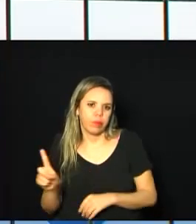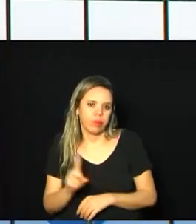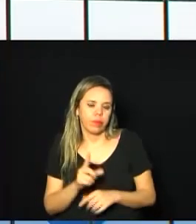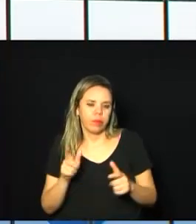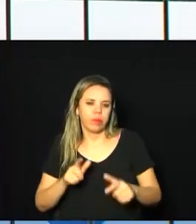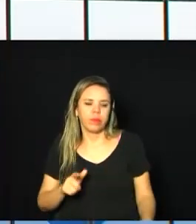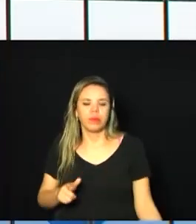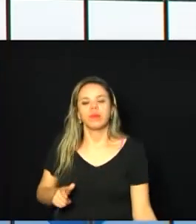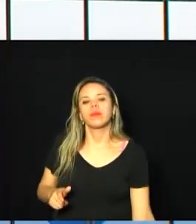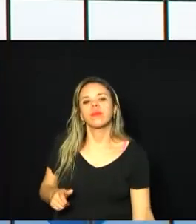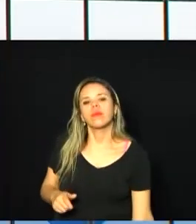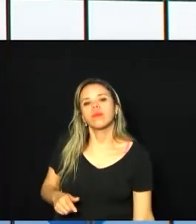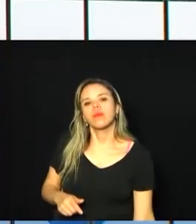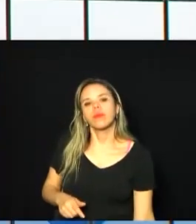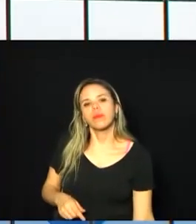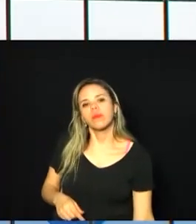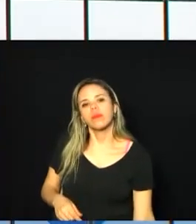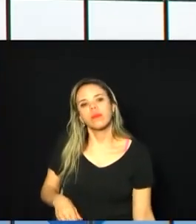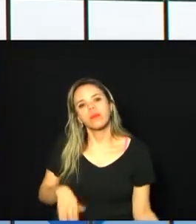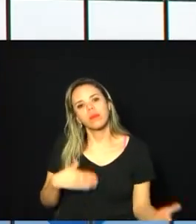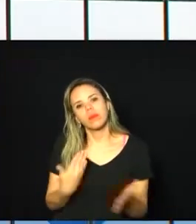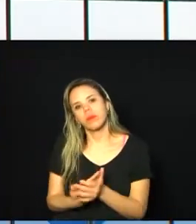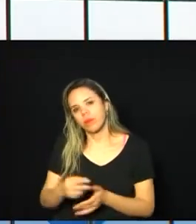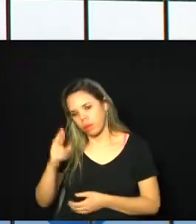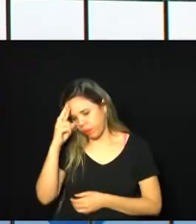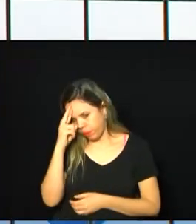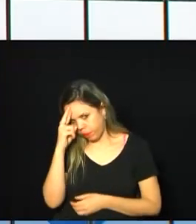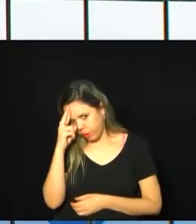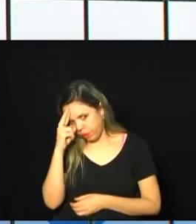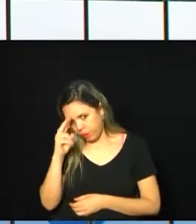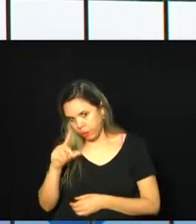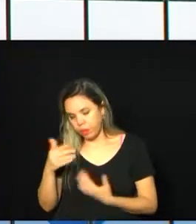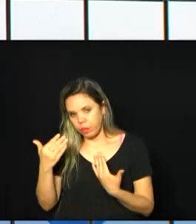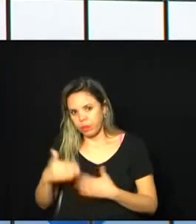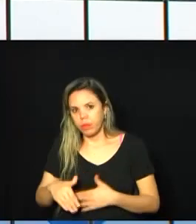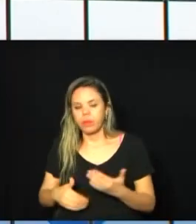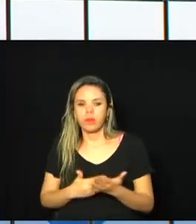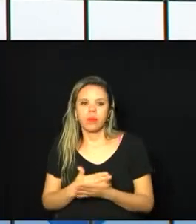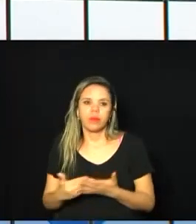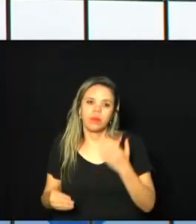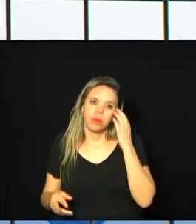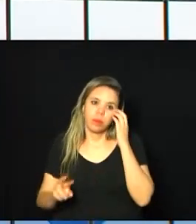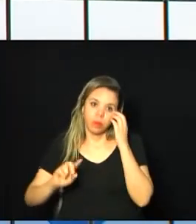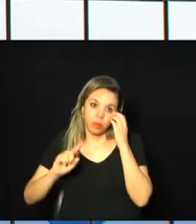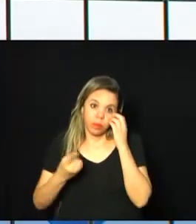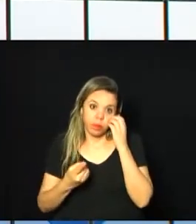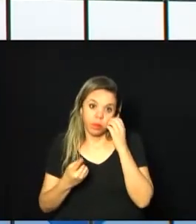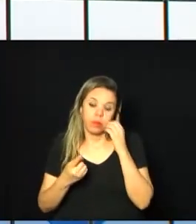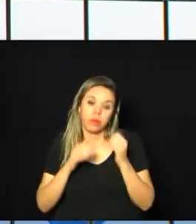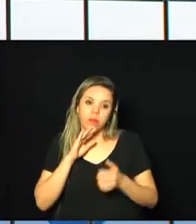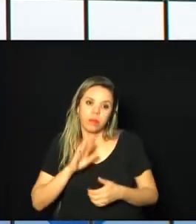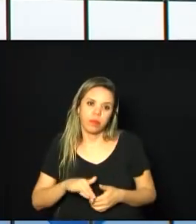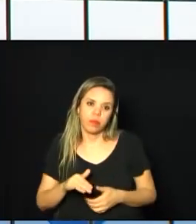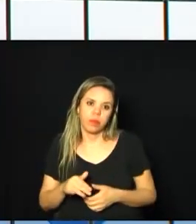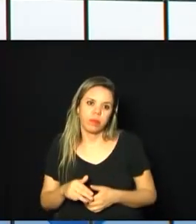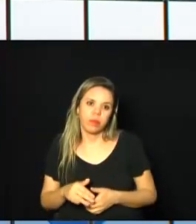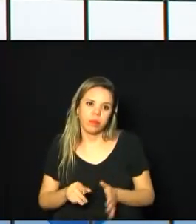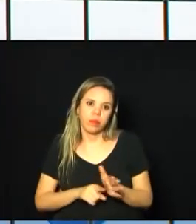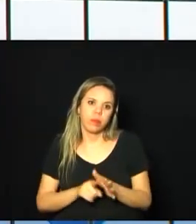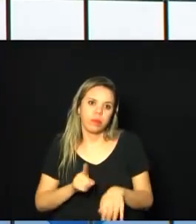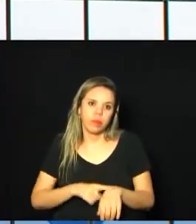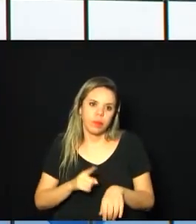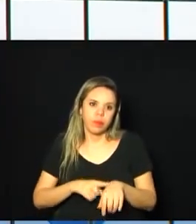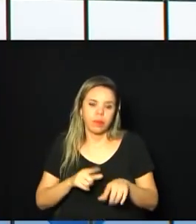ao local marcado até meio-dia. A prova acontece a 1h da tarde, de acordo com o horário